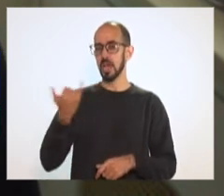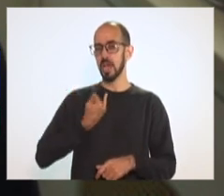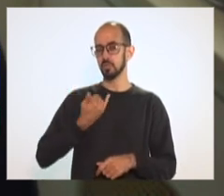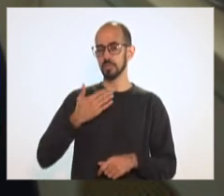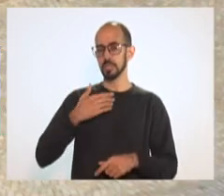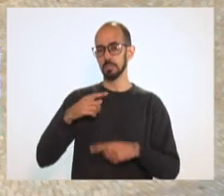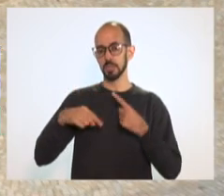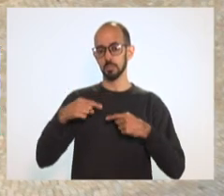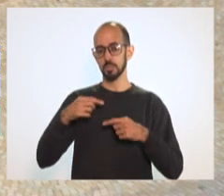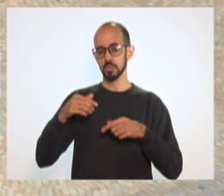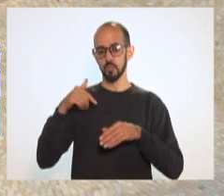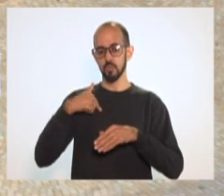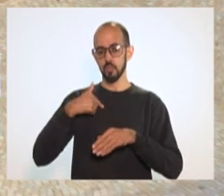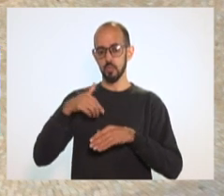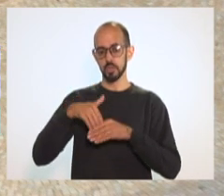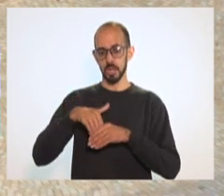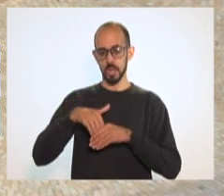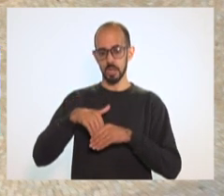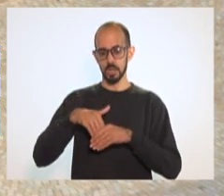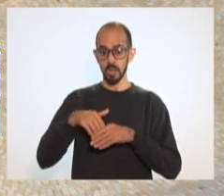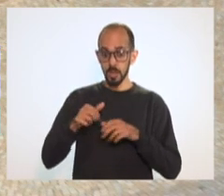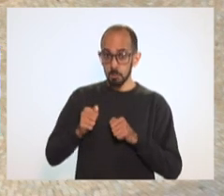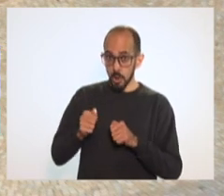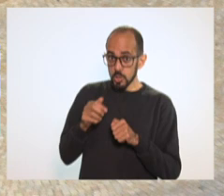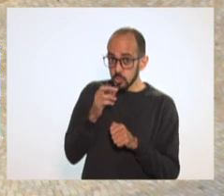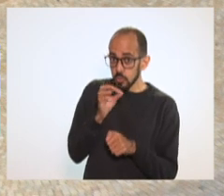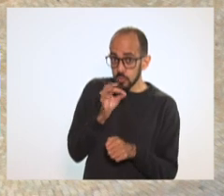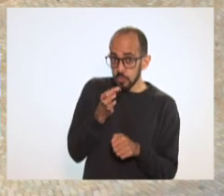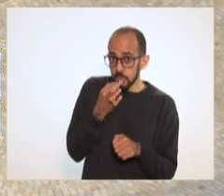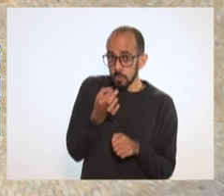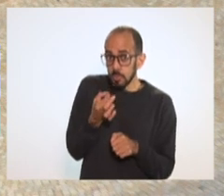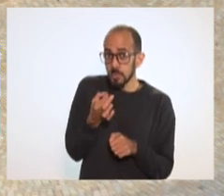por favor. Sr. Presidente, o senhor me autoriza a responder o deputado Luiz Paulo?